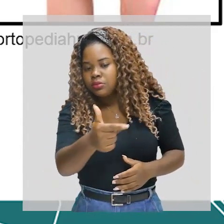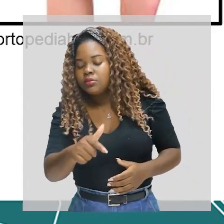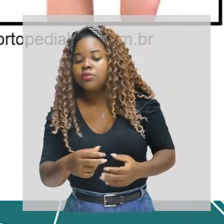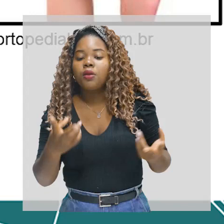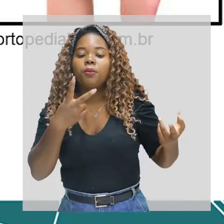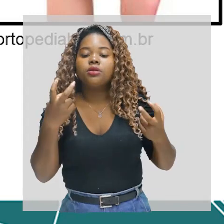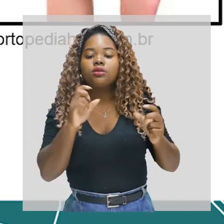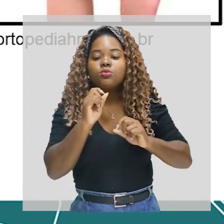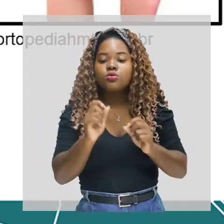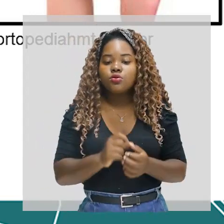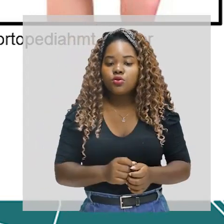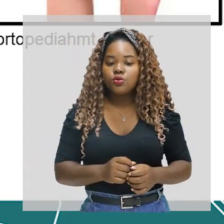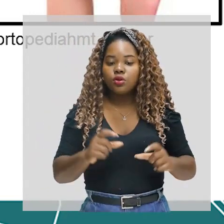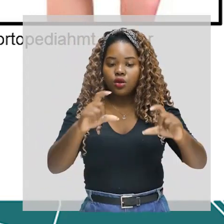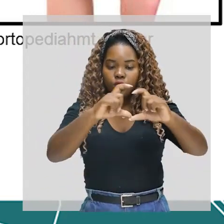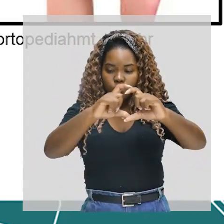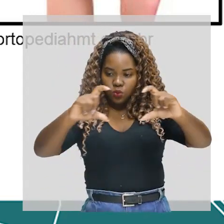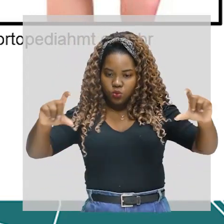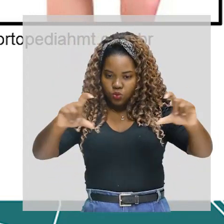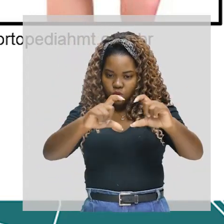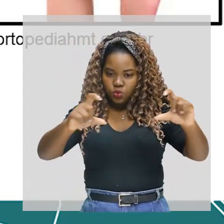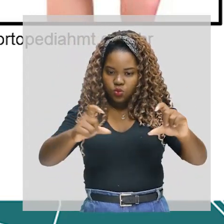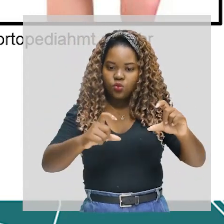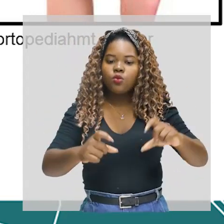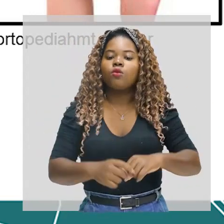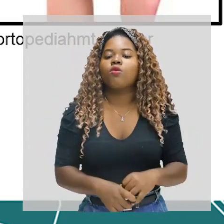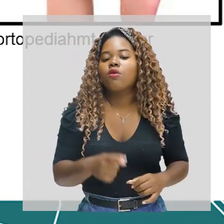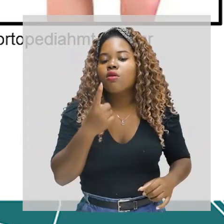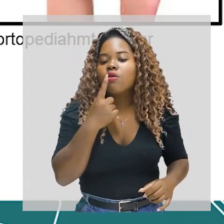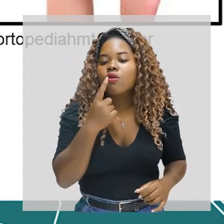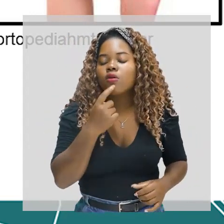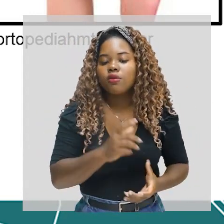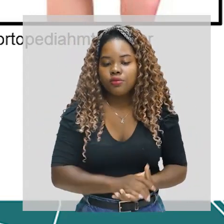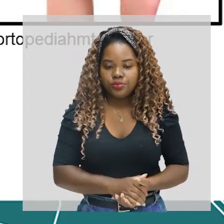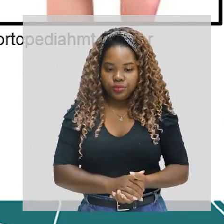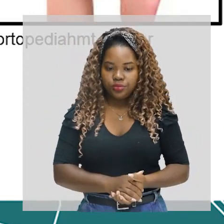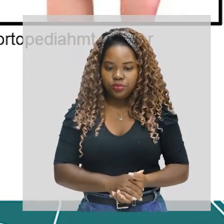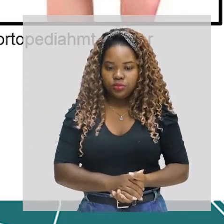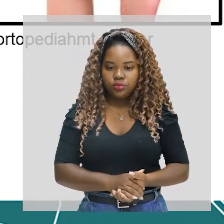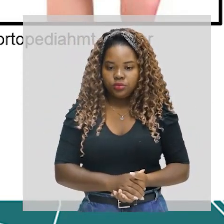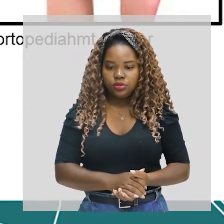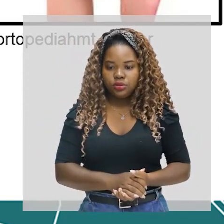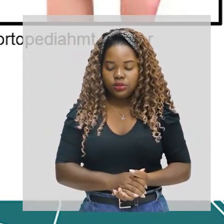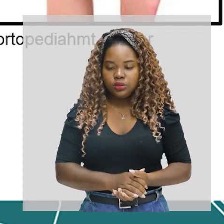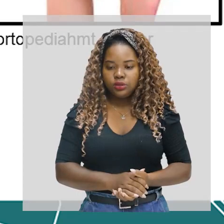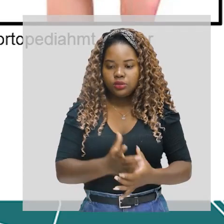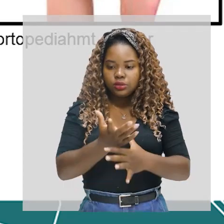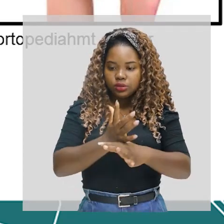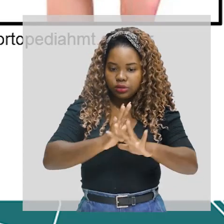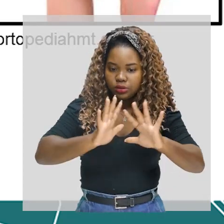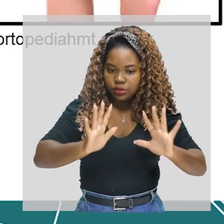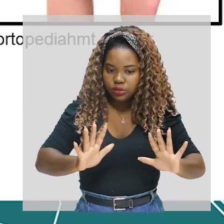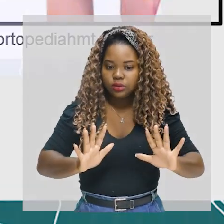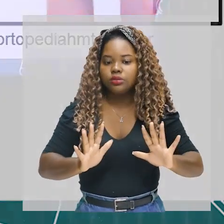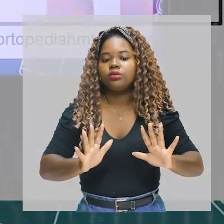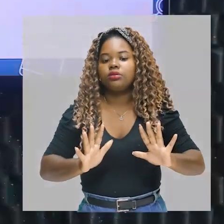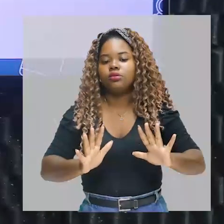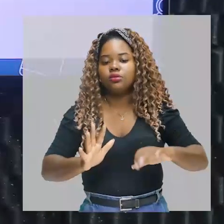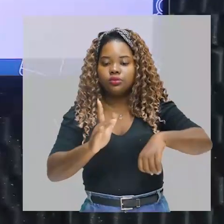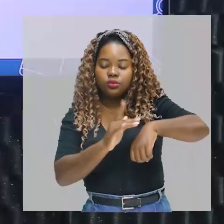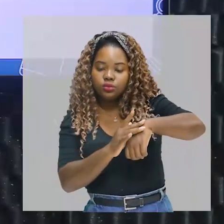Então percebam aqui, ó, que eu circulei para vocês. A prevenção de lesões que comprometem a